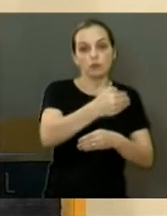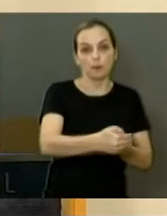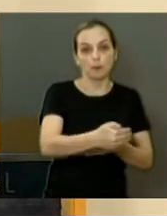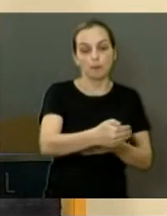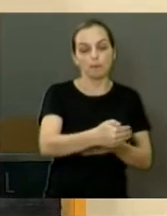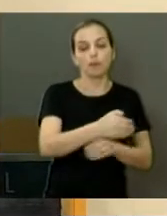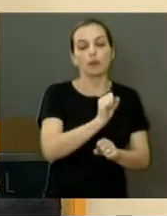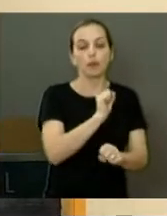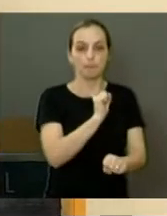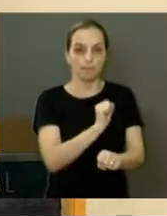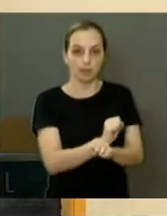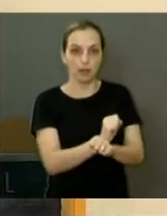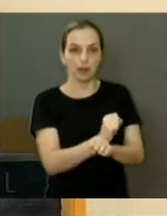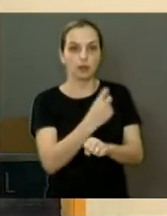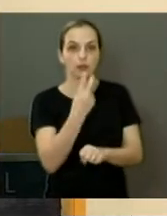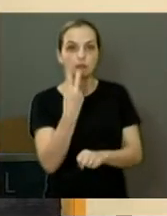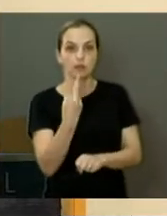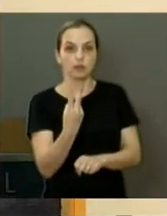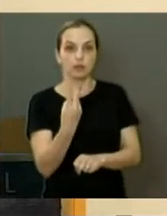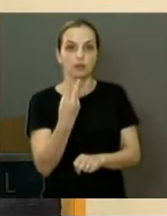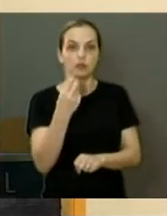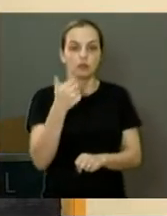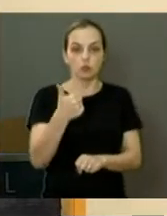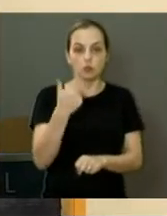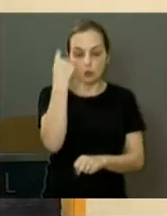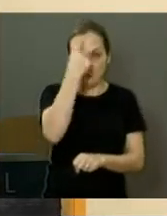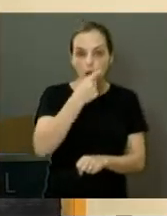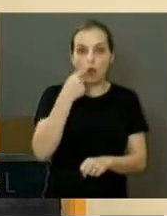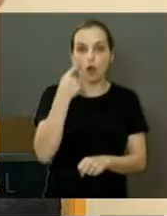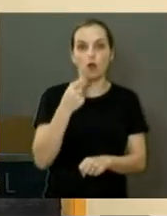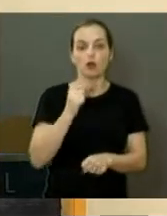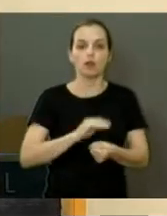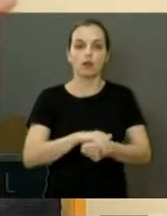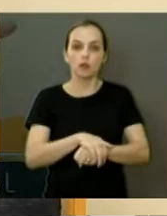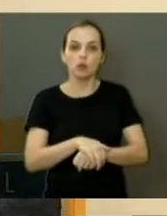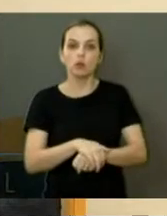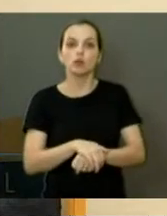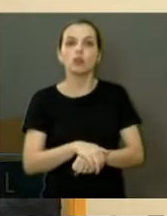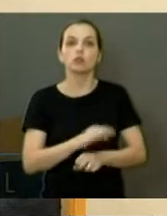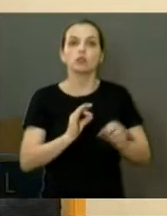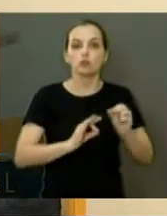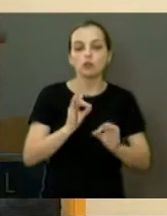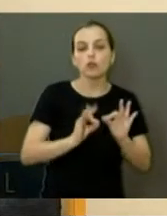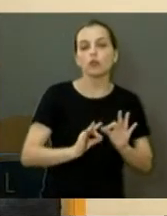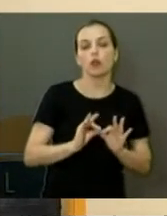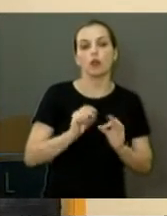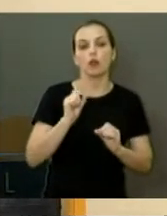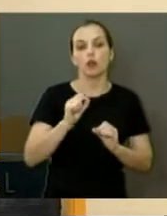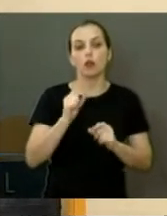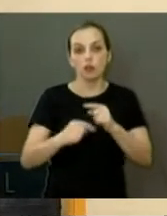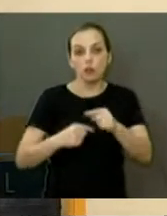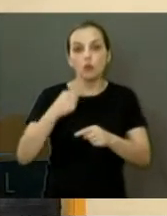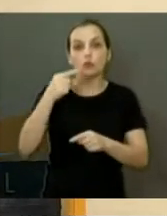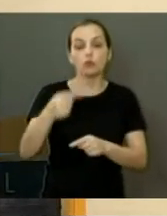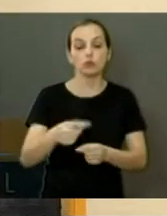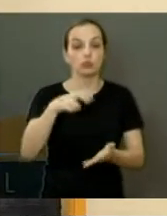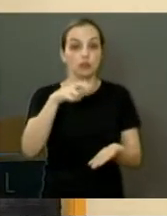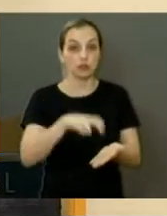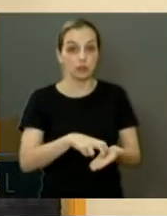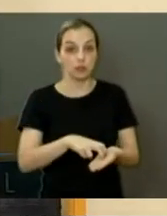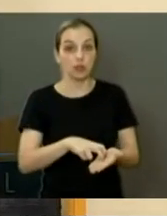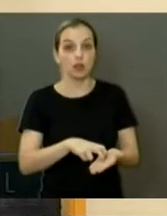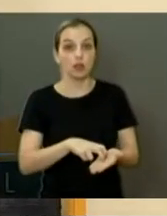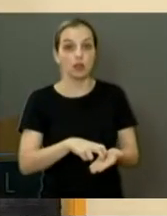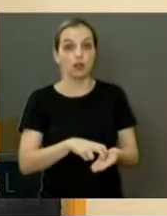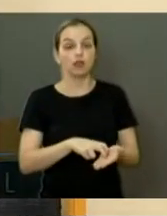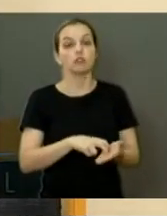e realmente às 21 horas de funcionar, guardasse ela, no outro dia cedo, 6 horas da manhã, eu não sei se a sugestão é boa, eu acho que é por aí, tem que pôr às 6